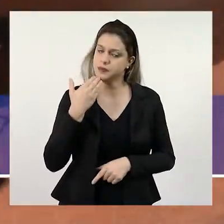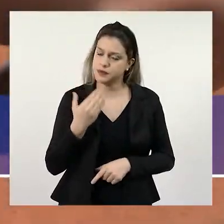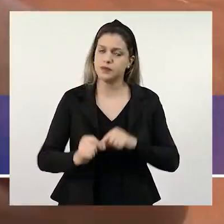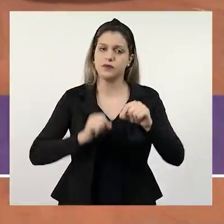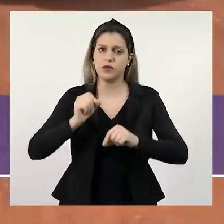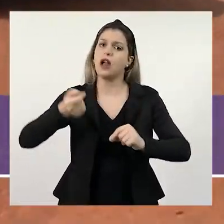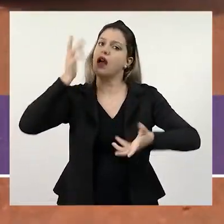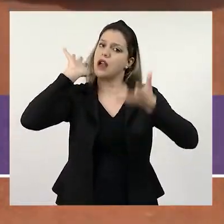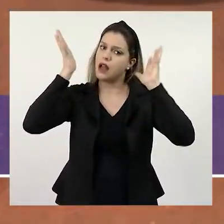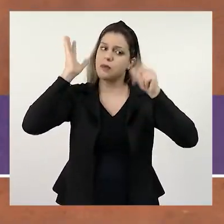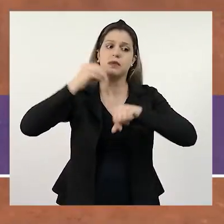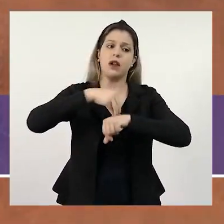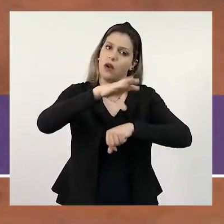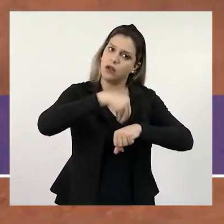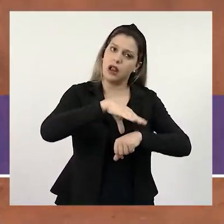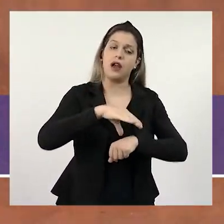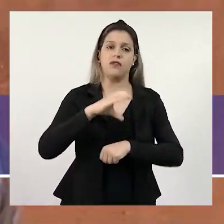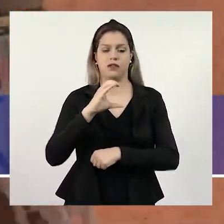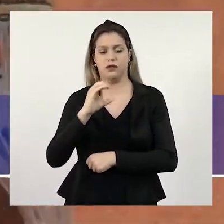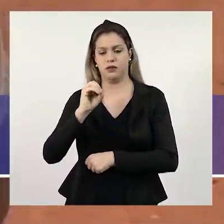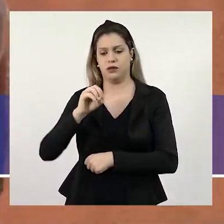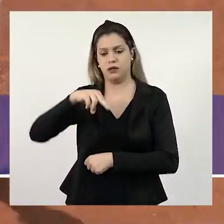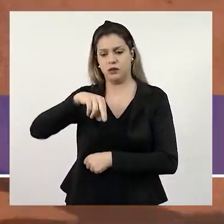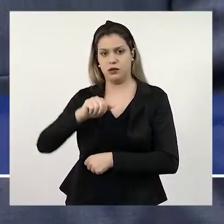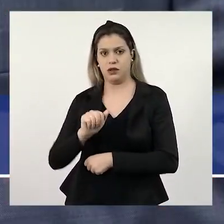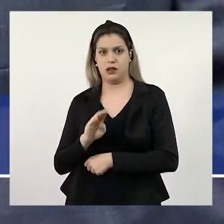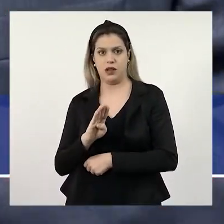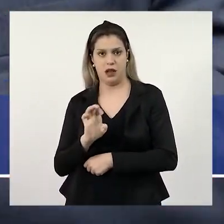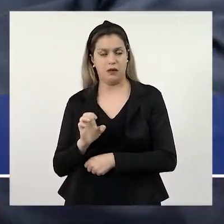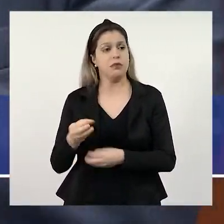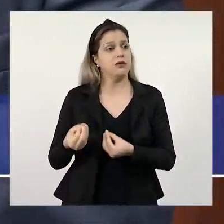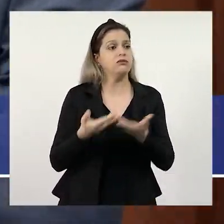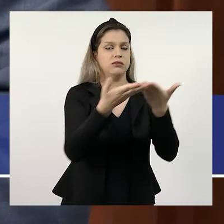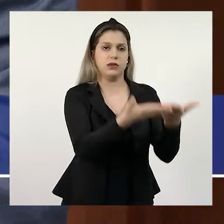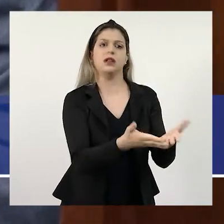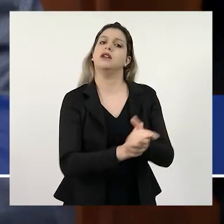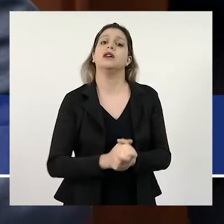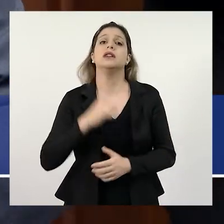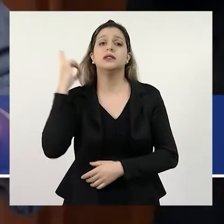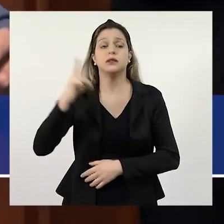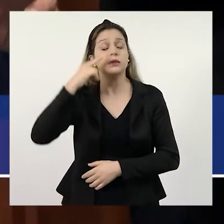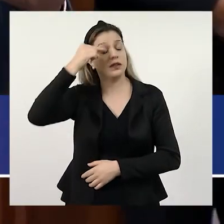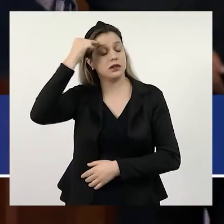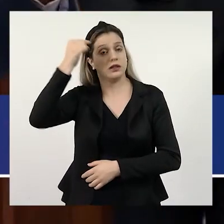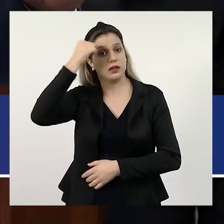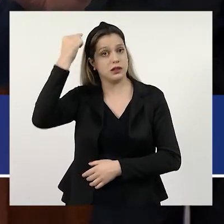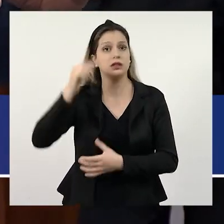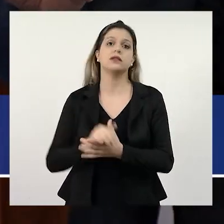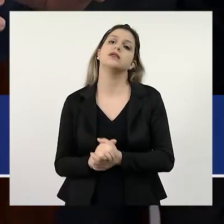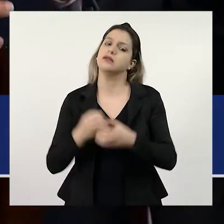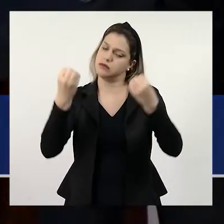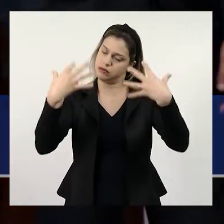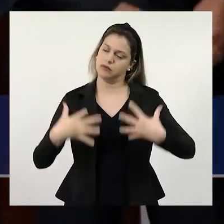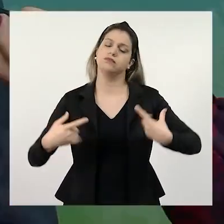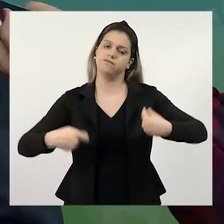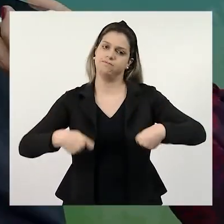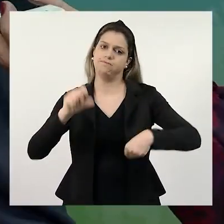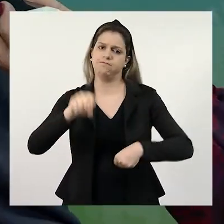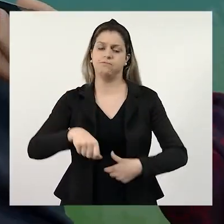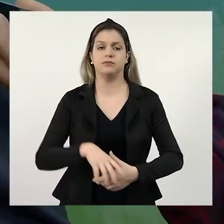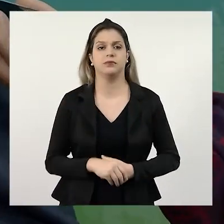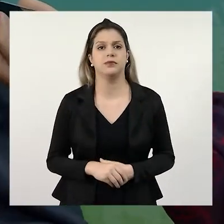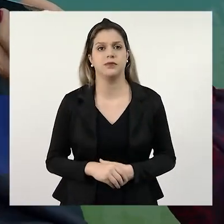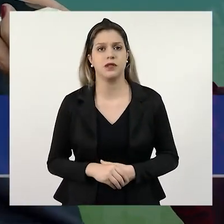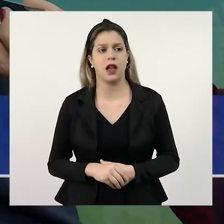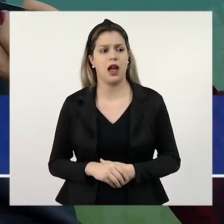Companhia Nacional de Abastecimento, CONAB, nas entregas. O deputado Zé Teixeira, do Democratas, defendeu a medida adotada. Quando você